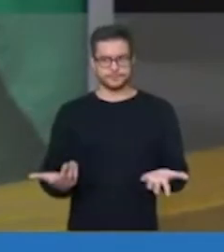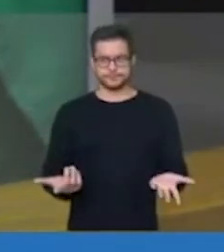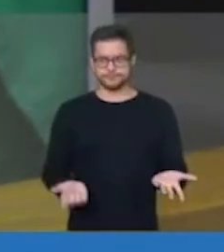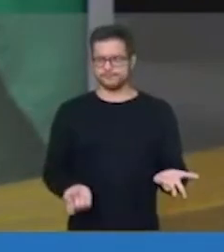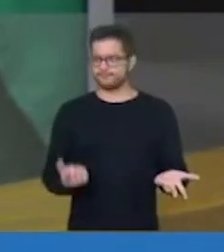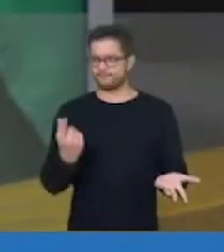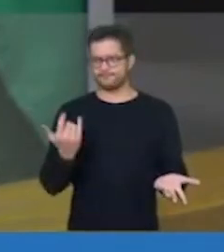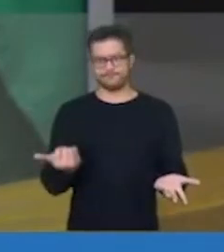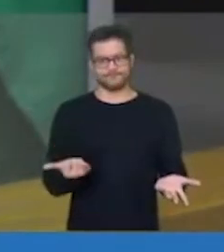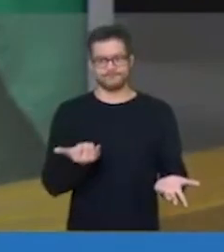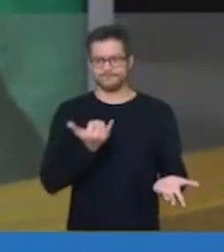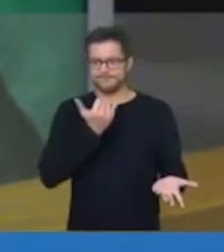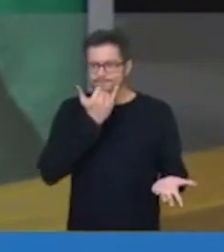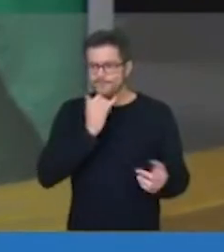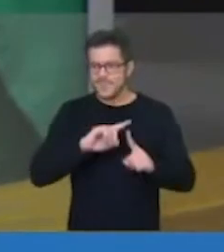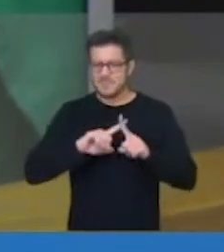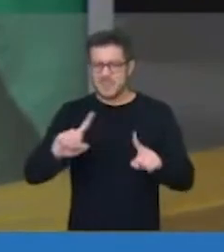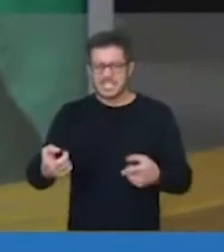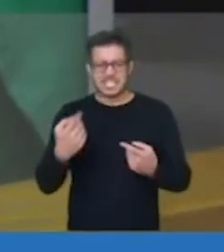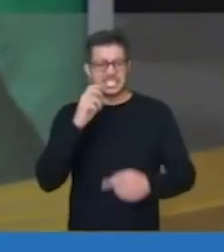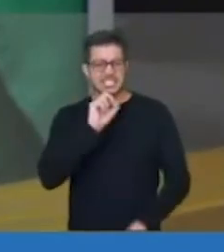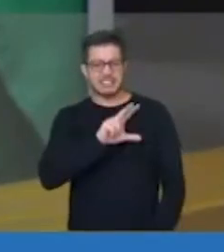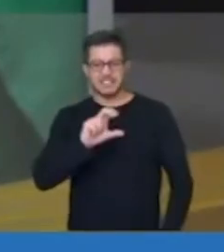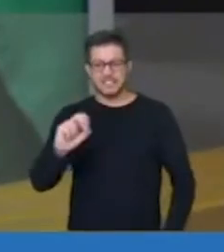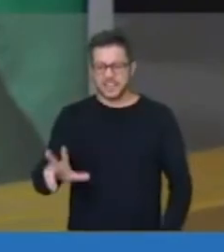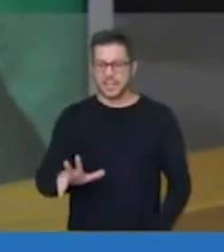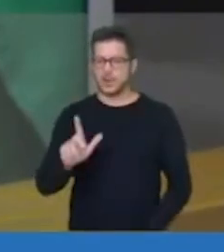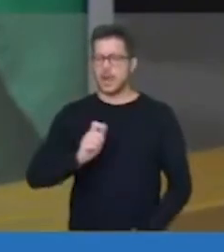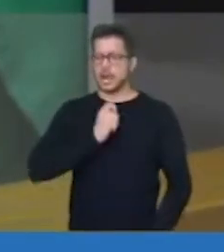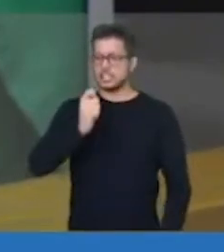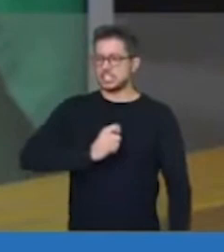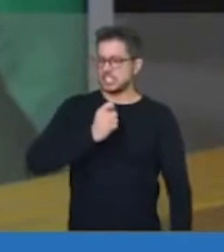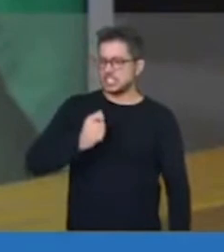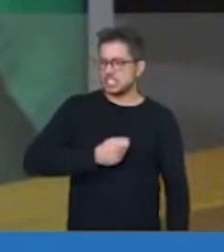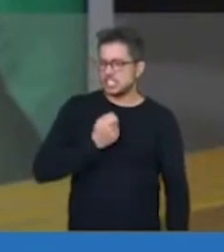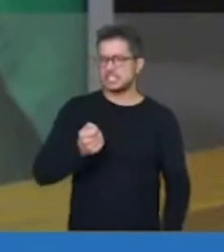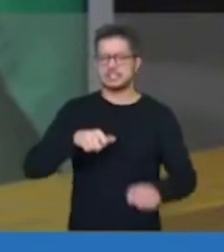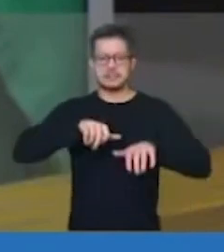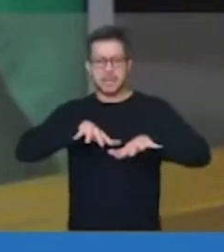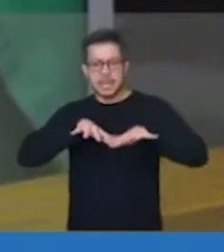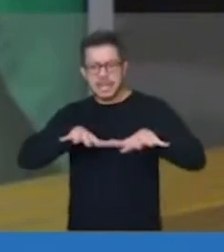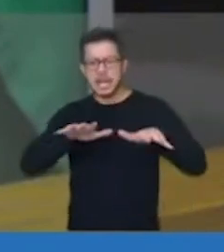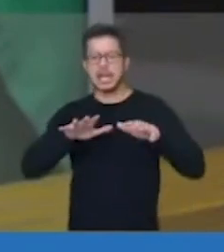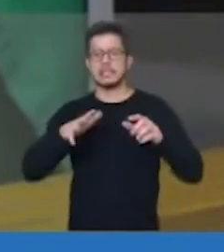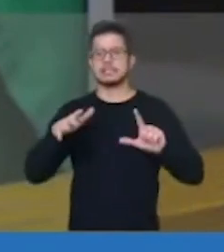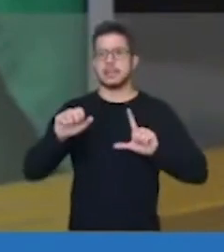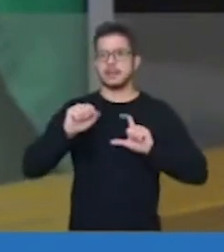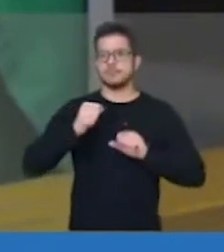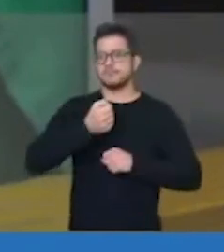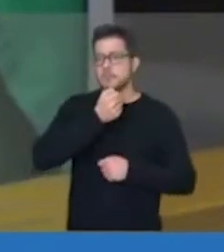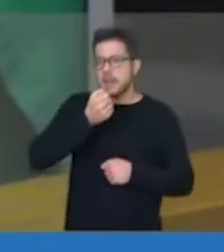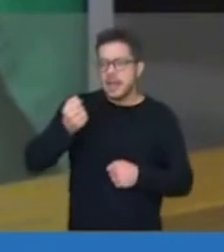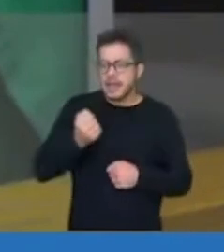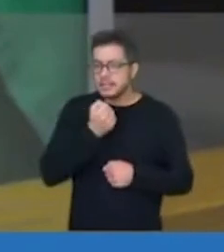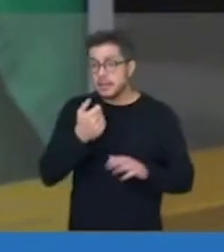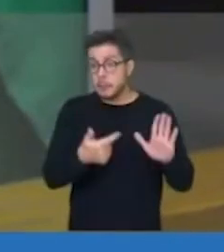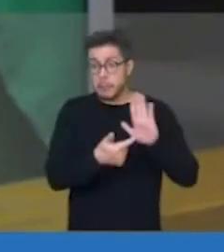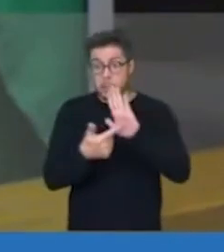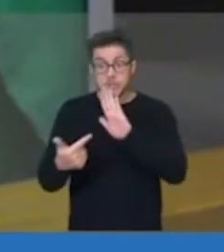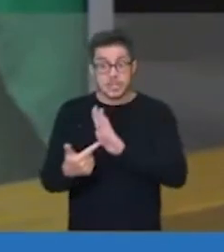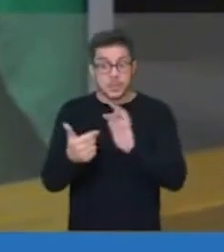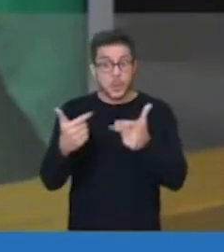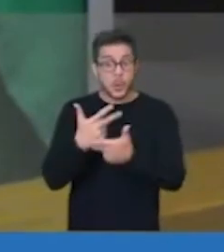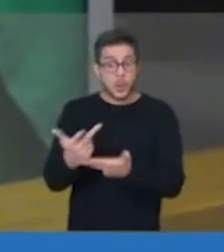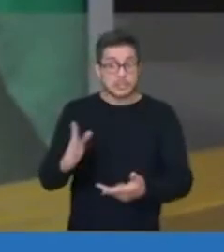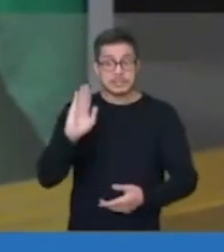artistas, militantes, imprensa estarem desinformando. Porque o que está por trás disso, na verdade, é uma agenda